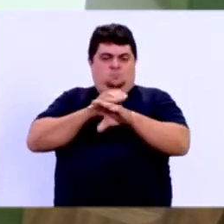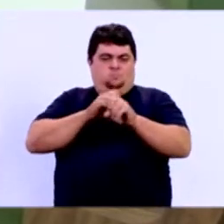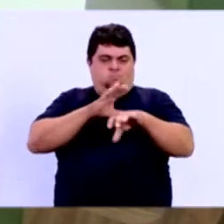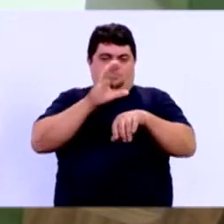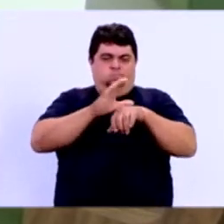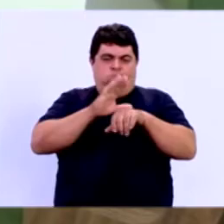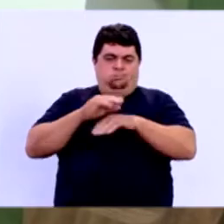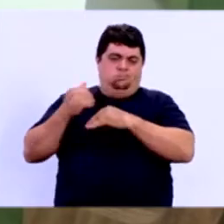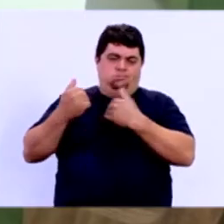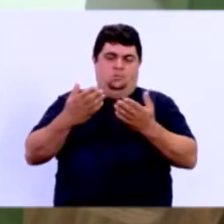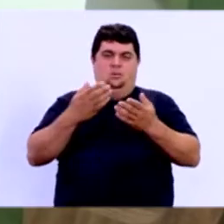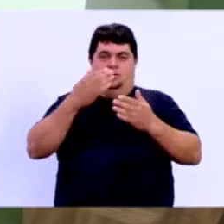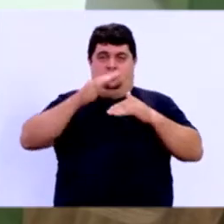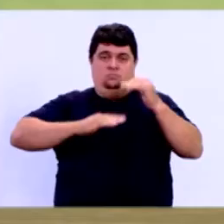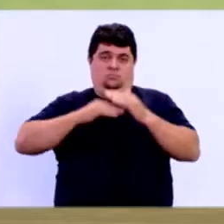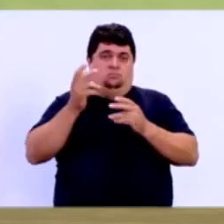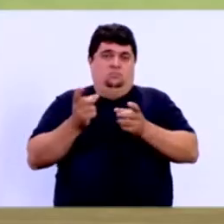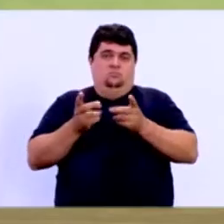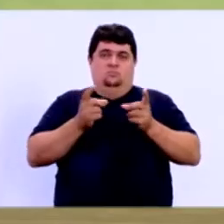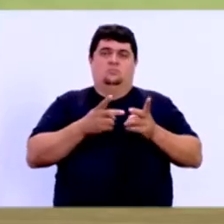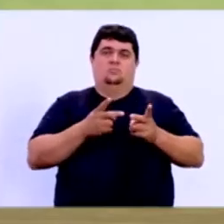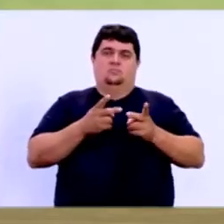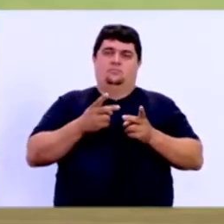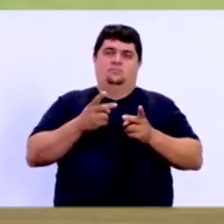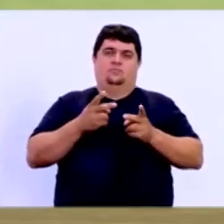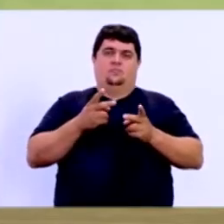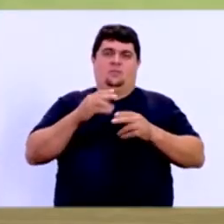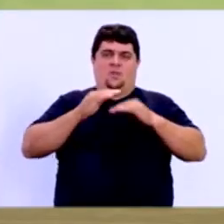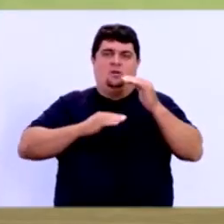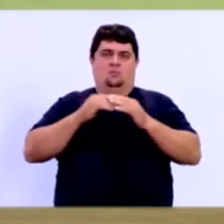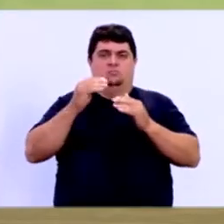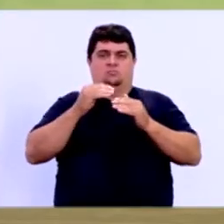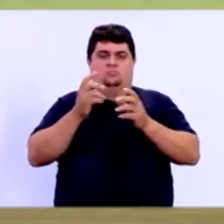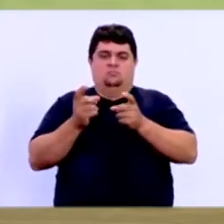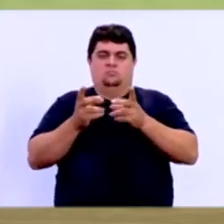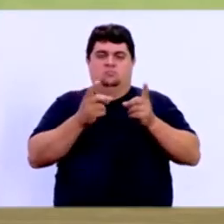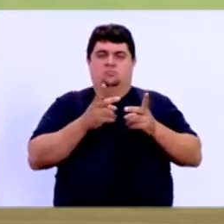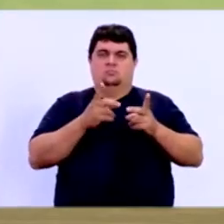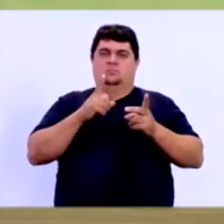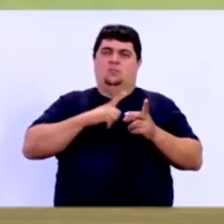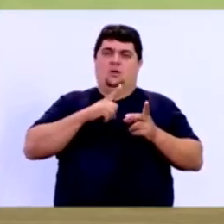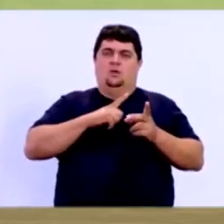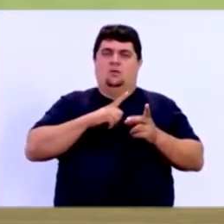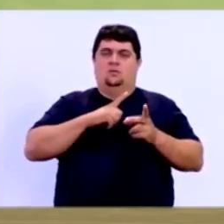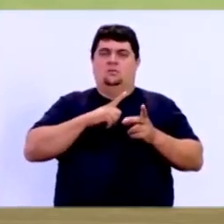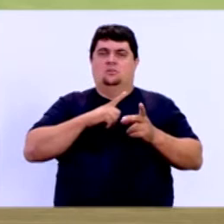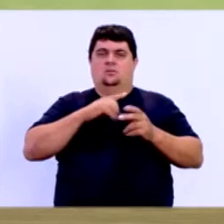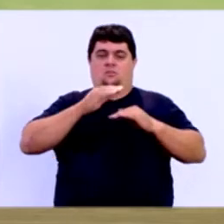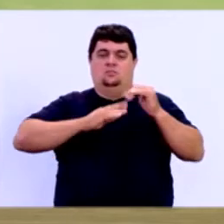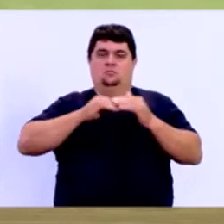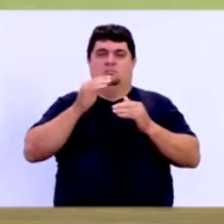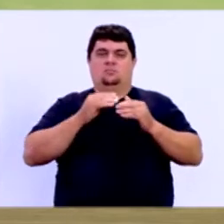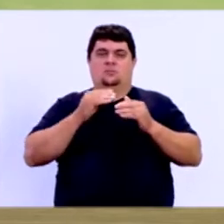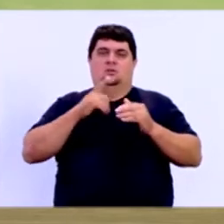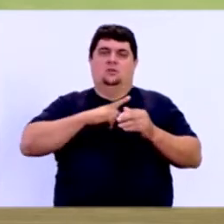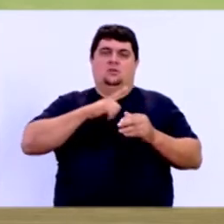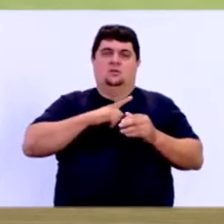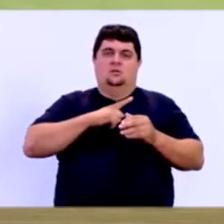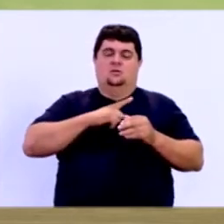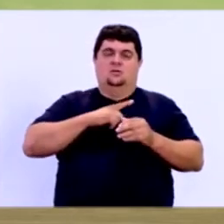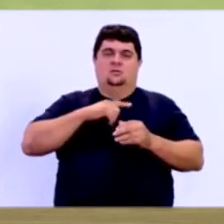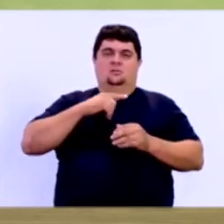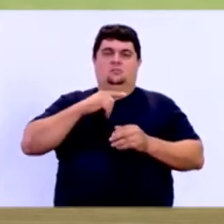desses profissionais de venda, né, professor Igor? Exato. O profissional de vendas, o profissional ideal seria aquela pessoa com uma